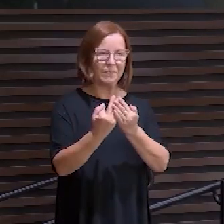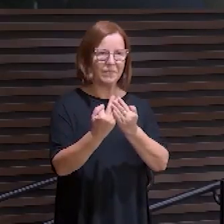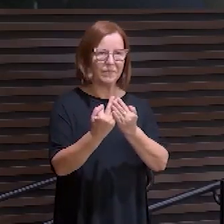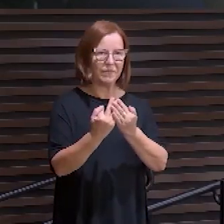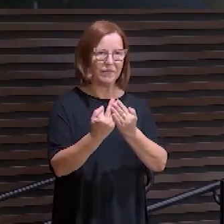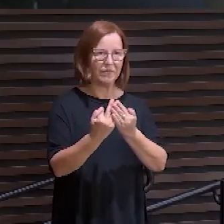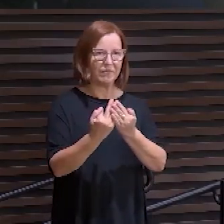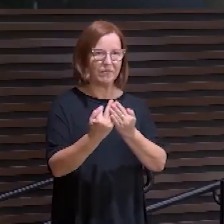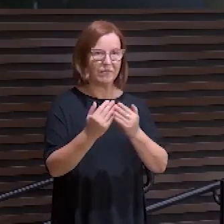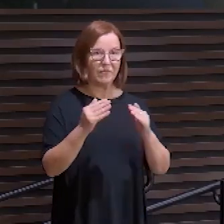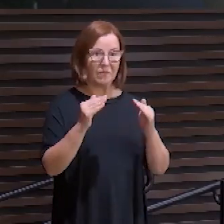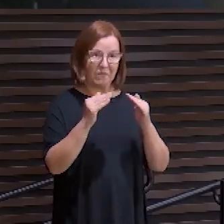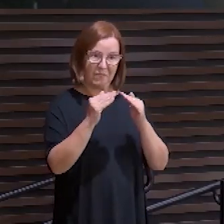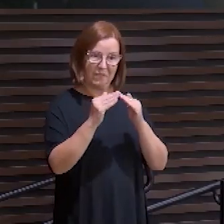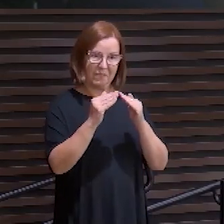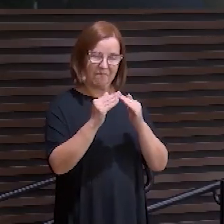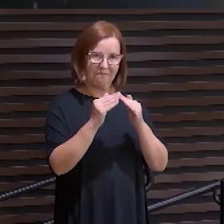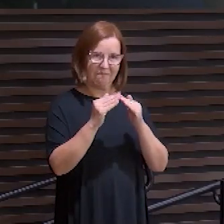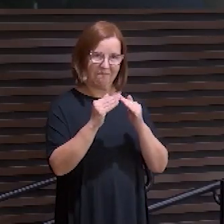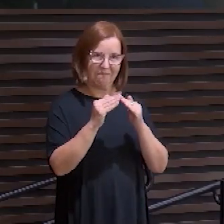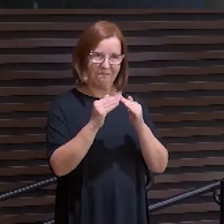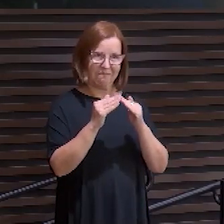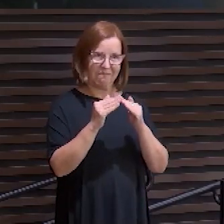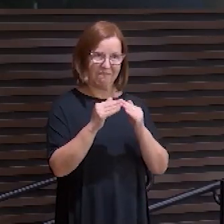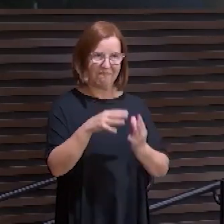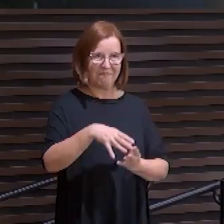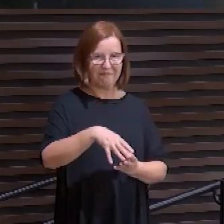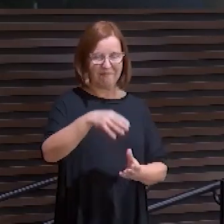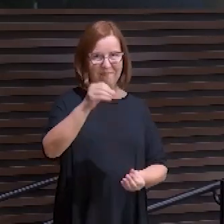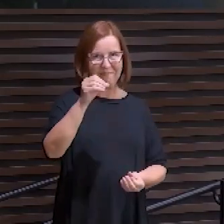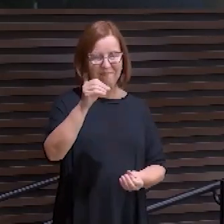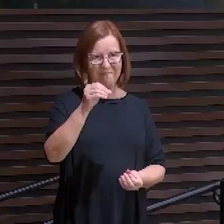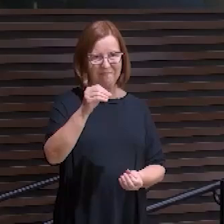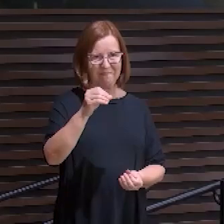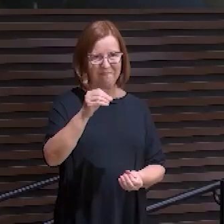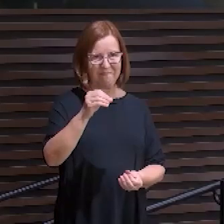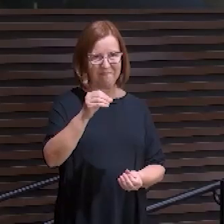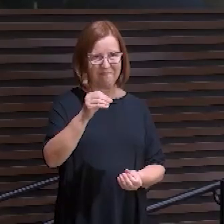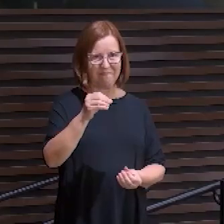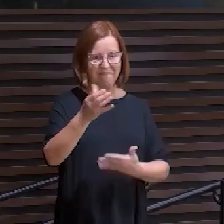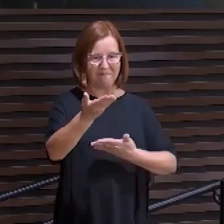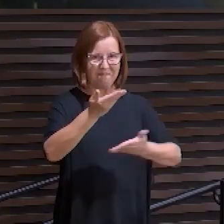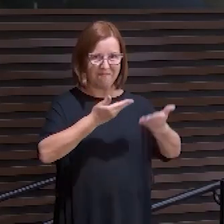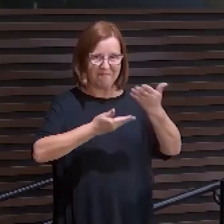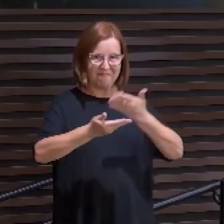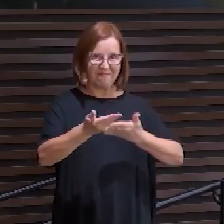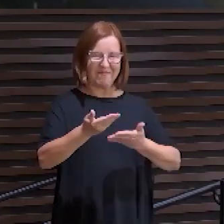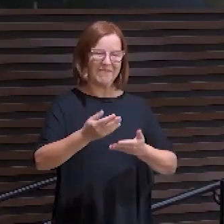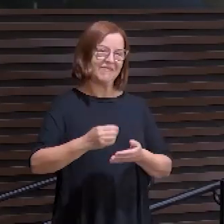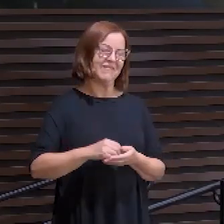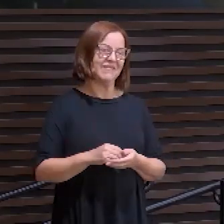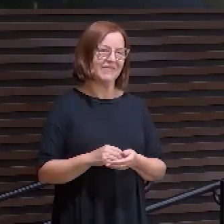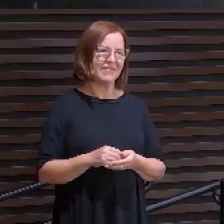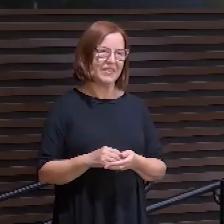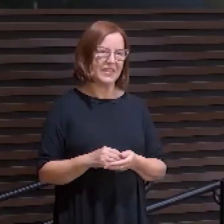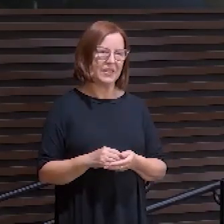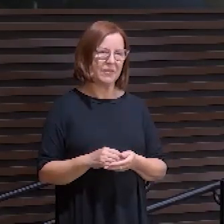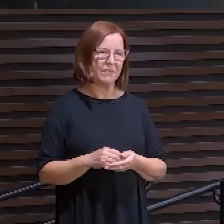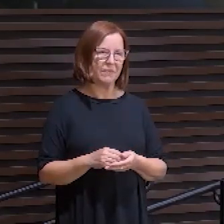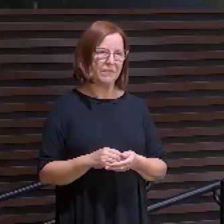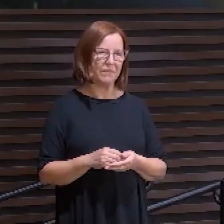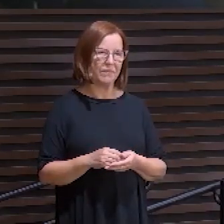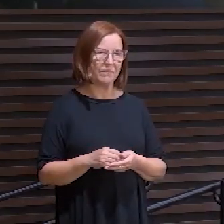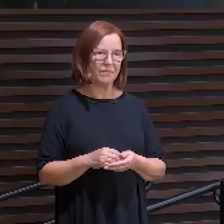o abrigo da alma relacional. O abrigo do espírito é o